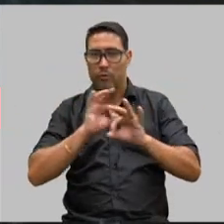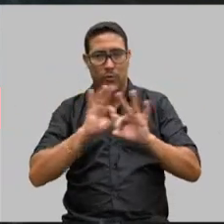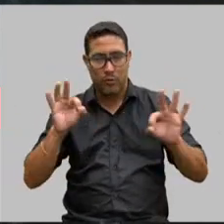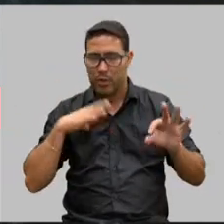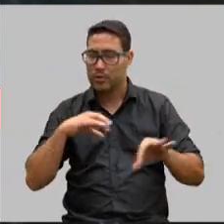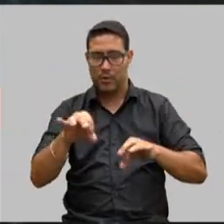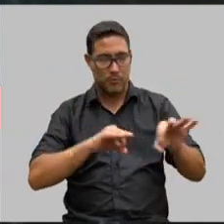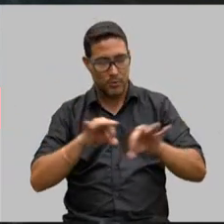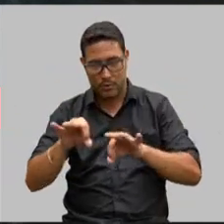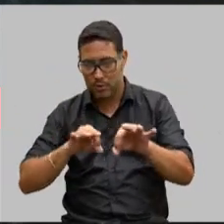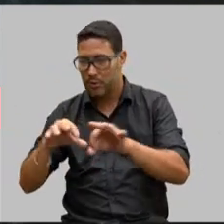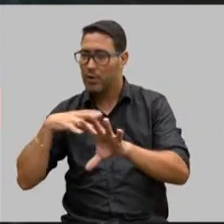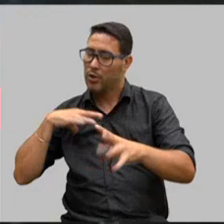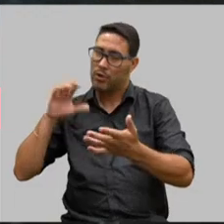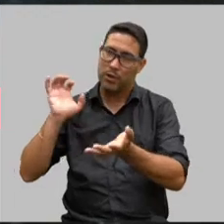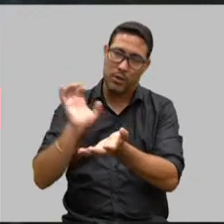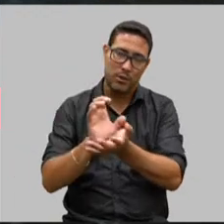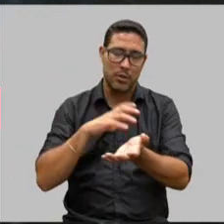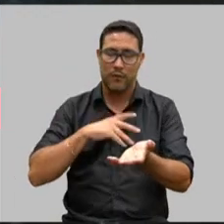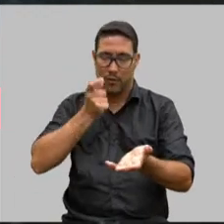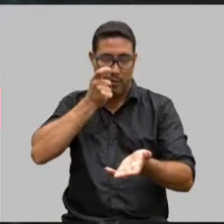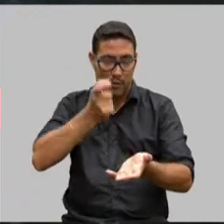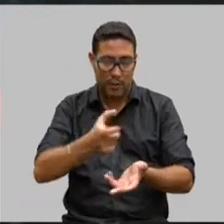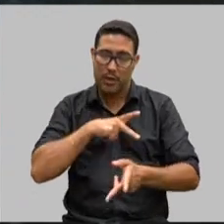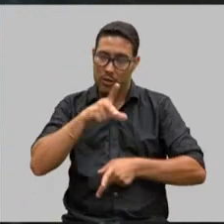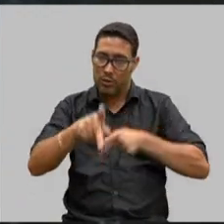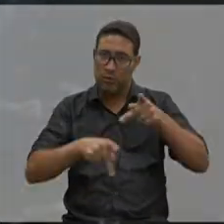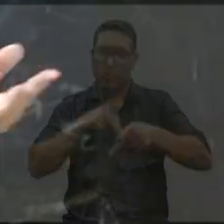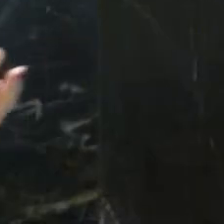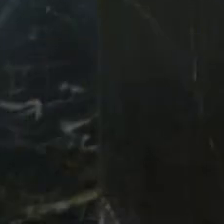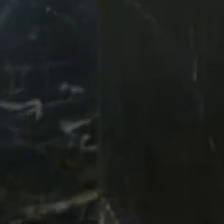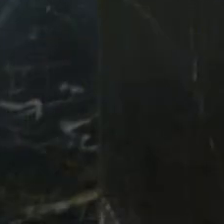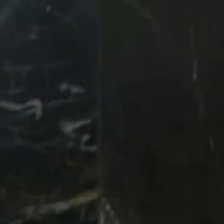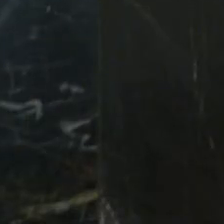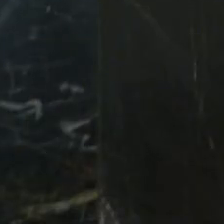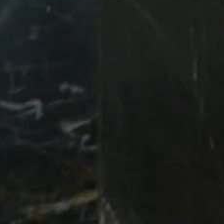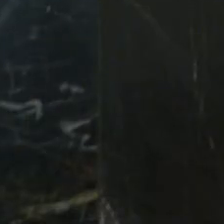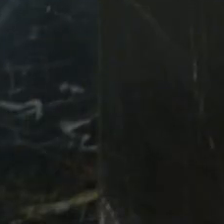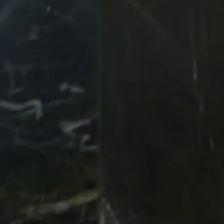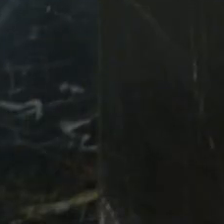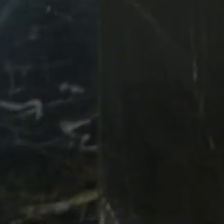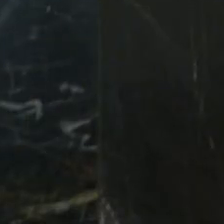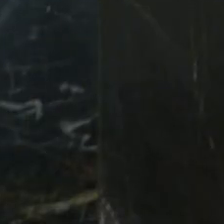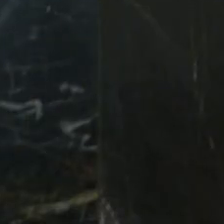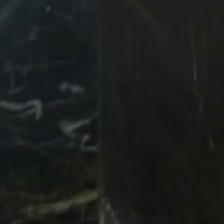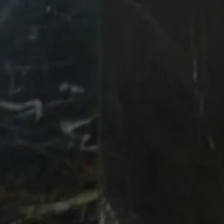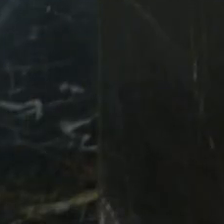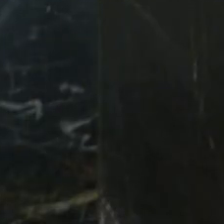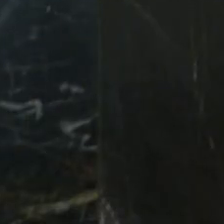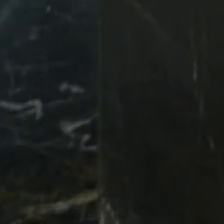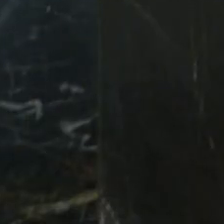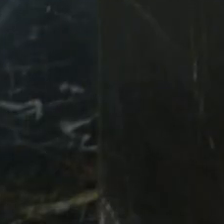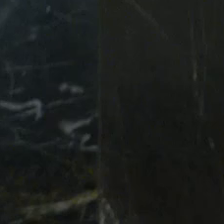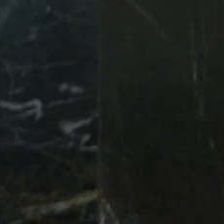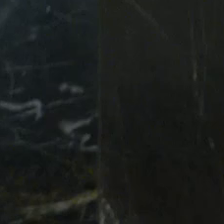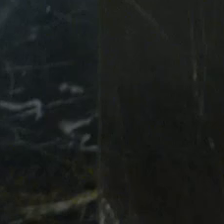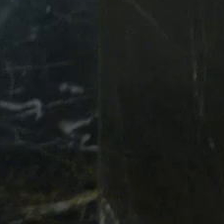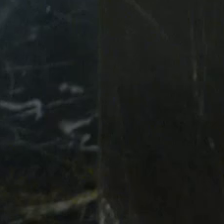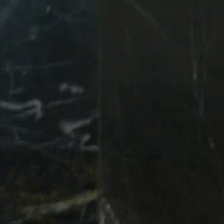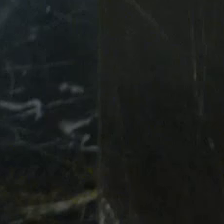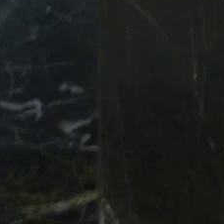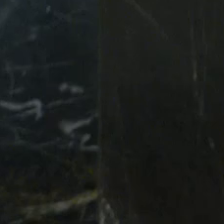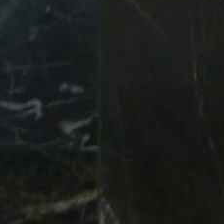coletivas na defesa dos interesses do povo de Minas Gerais. Que nós aceitemos esse desafio coletivamente. Parabéns,